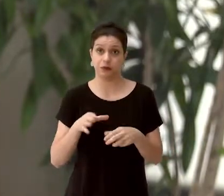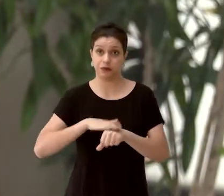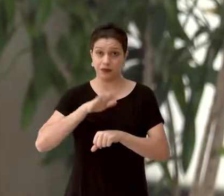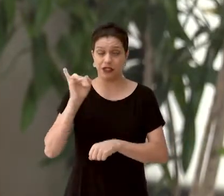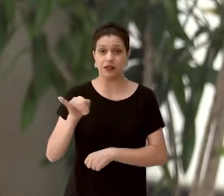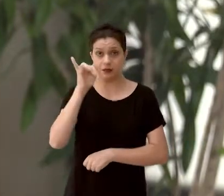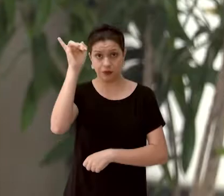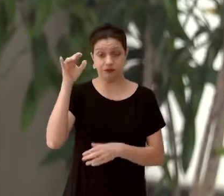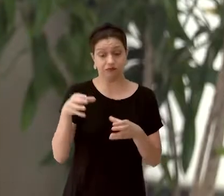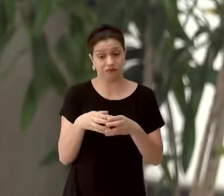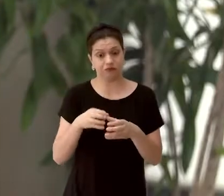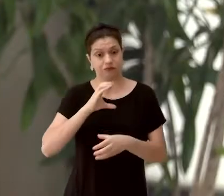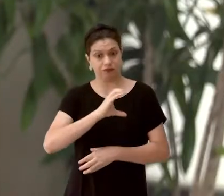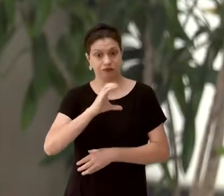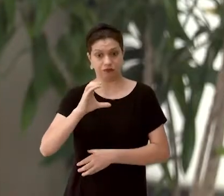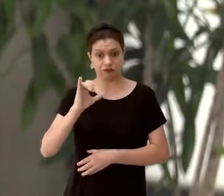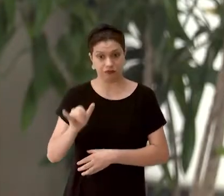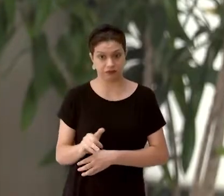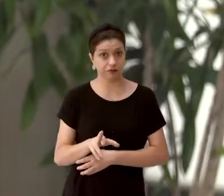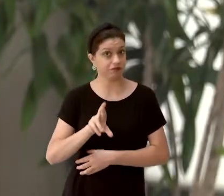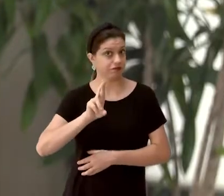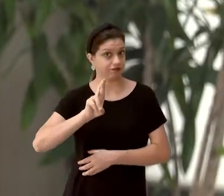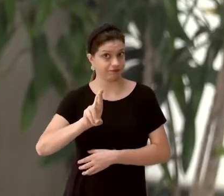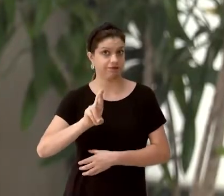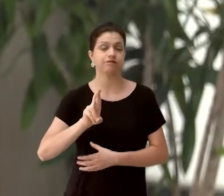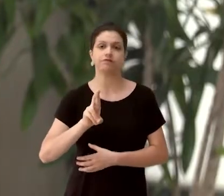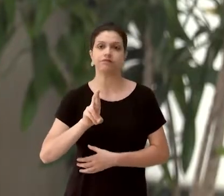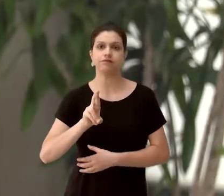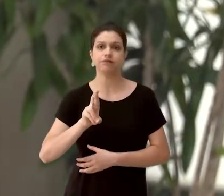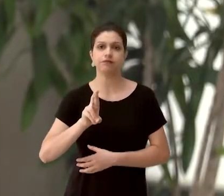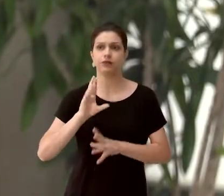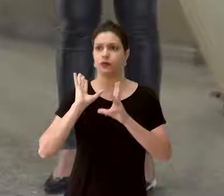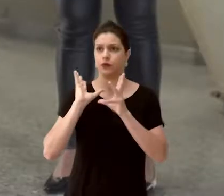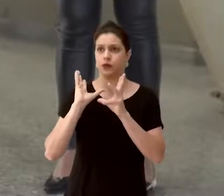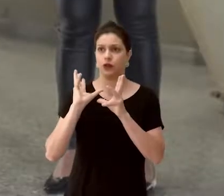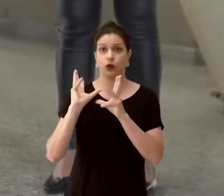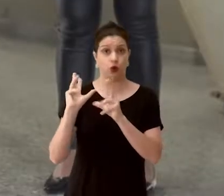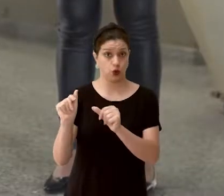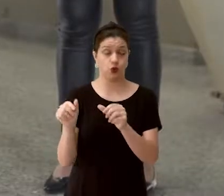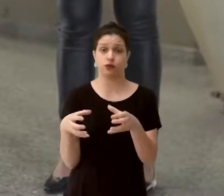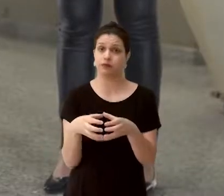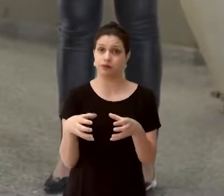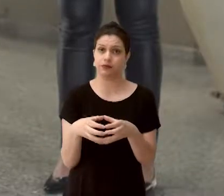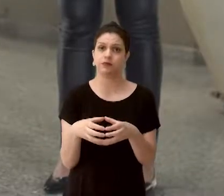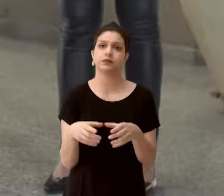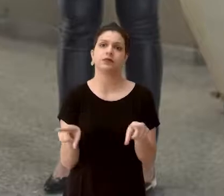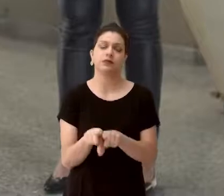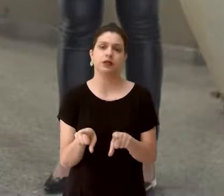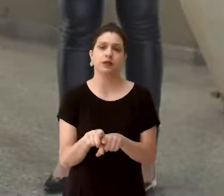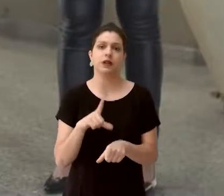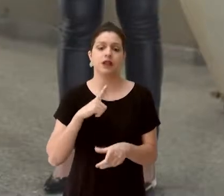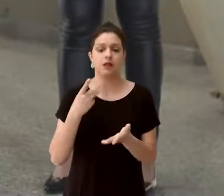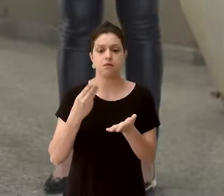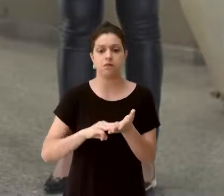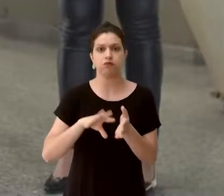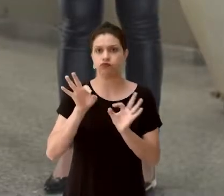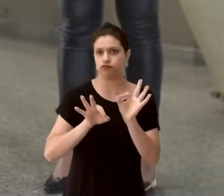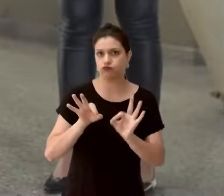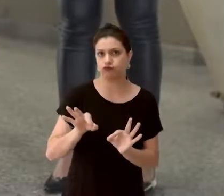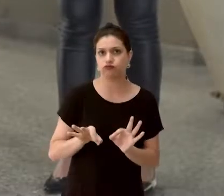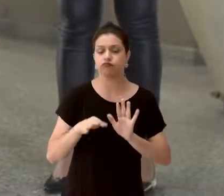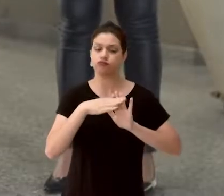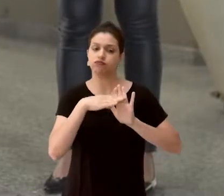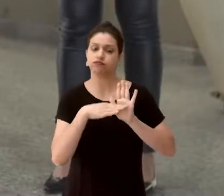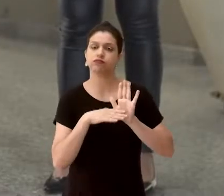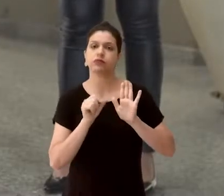de Constituição, Justiça e Redação, e todas as demais, também tem seus membros definidos pelos